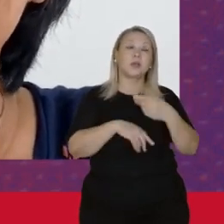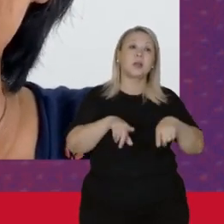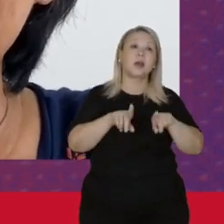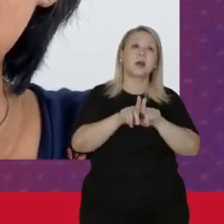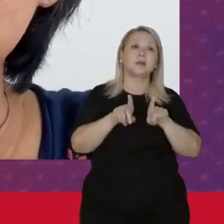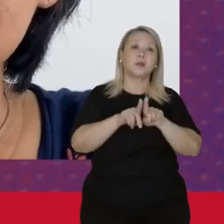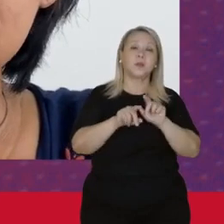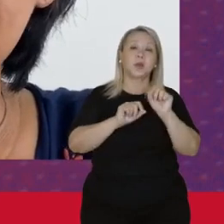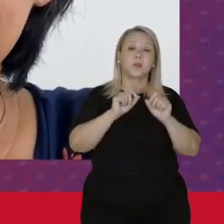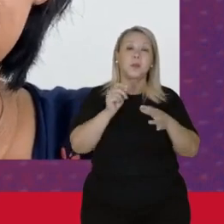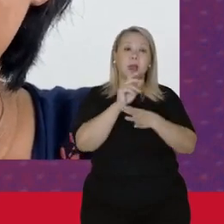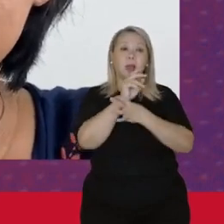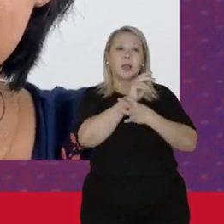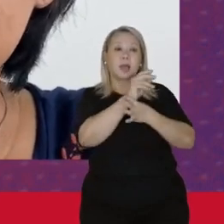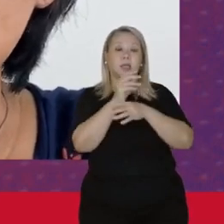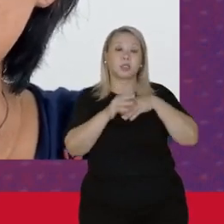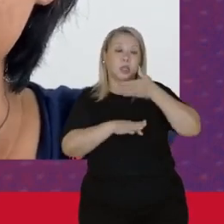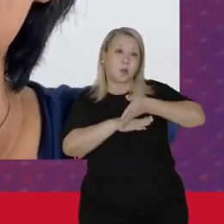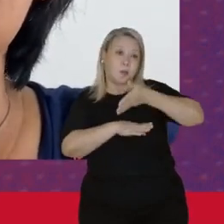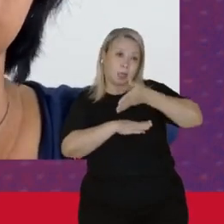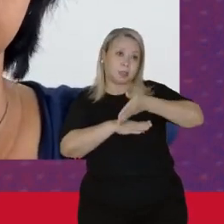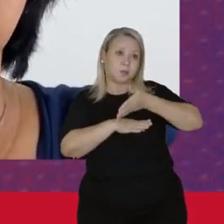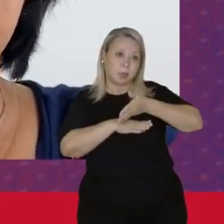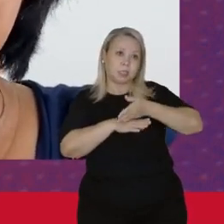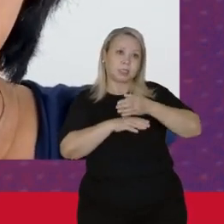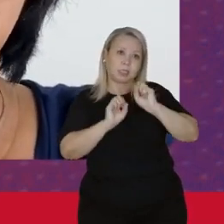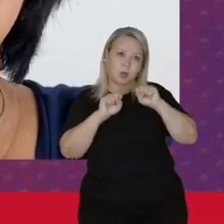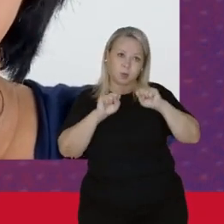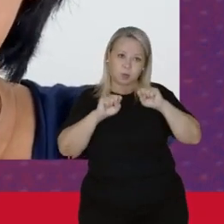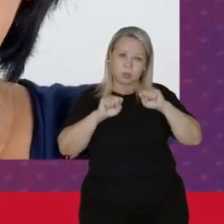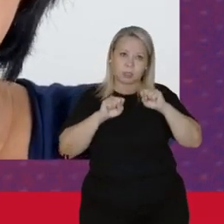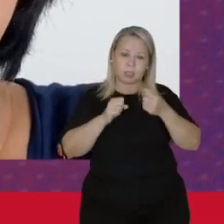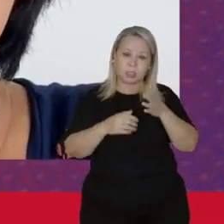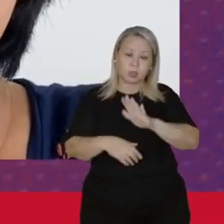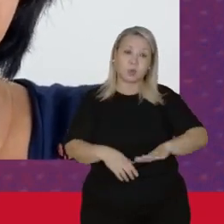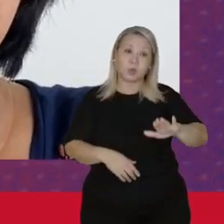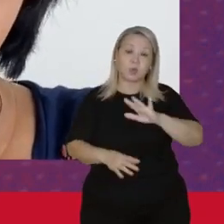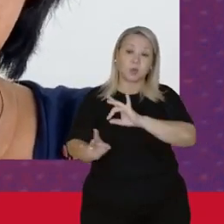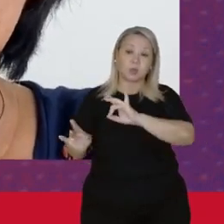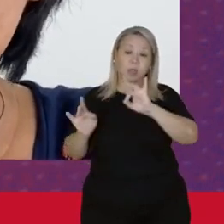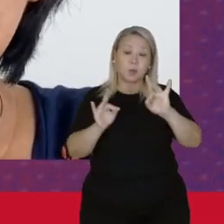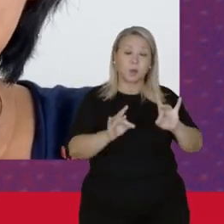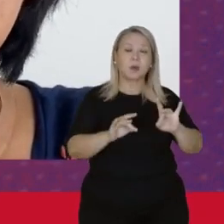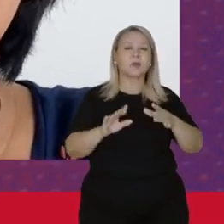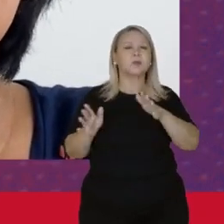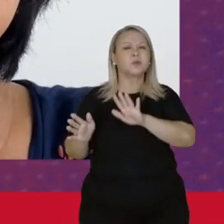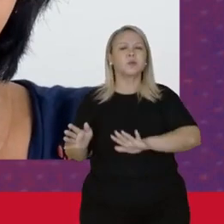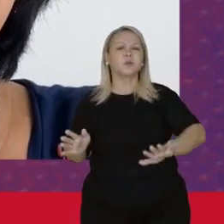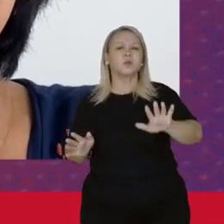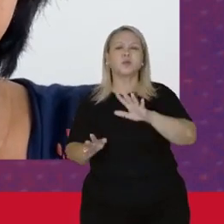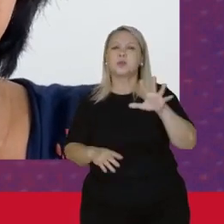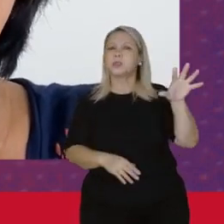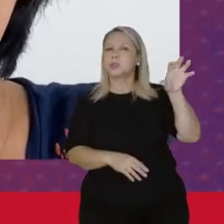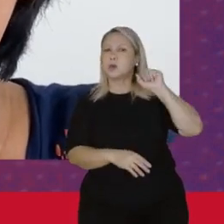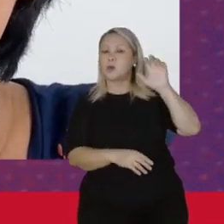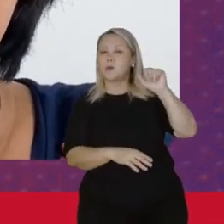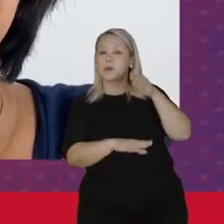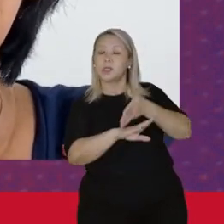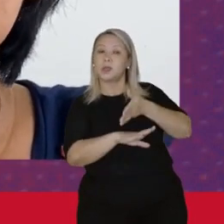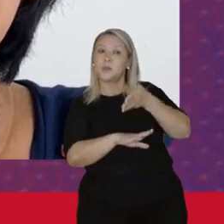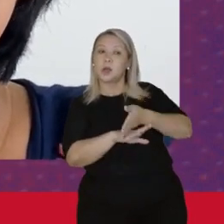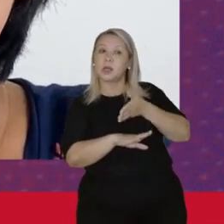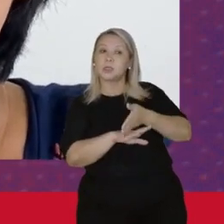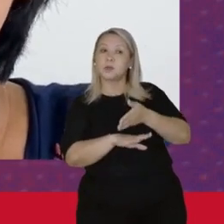também para garantir essa participação, né, para que todos os segmentos pudessem ser ouvidos e pudessem